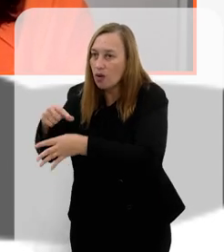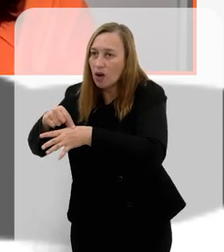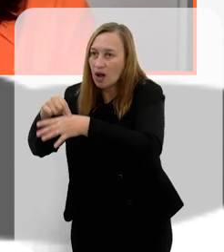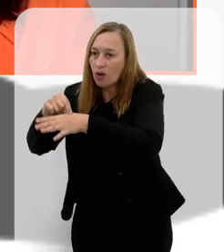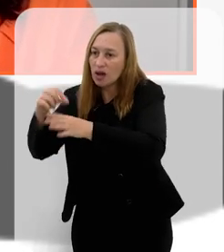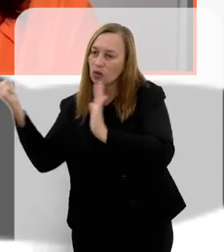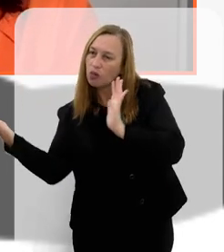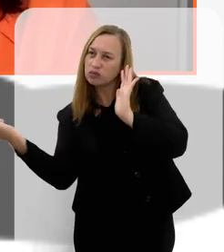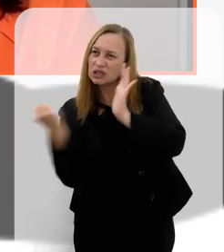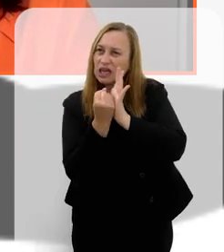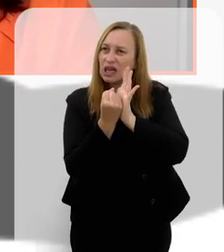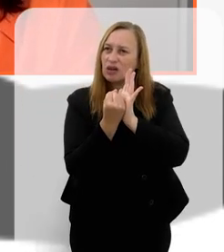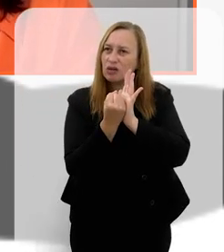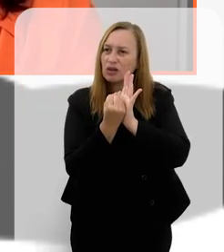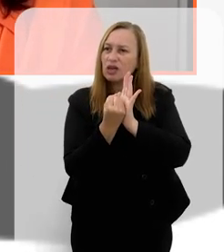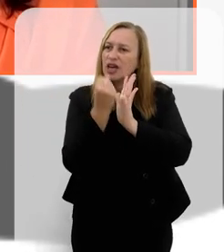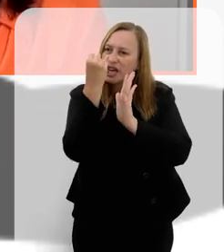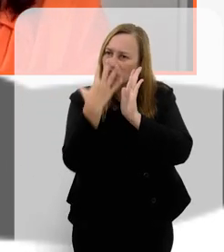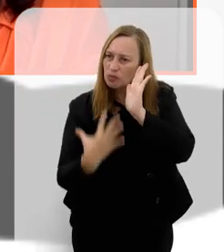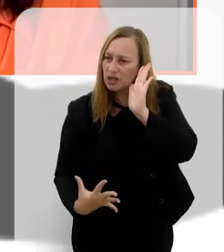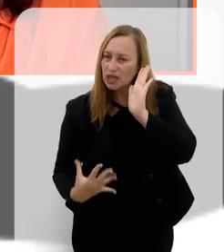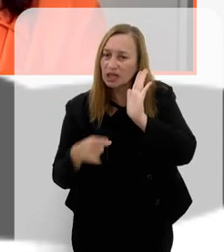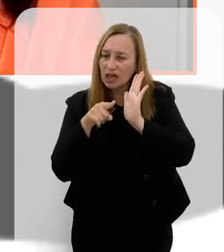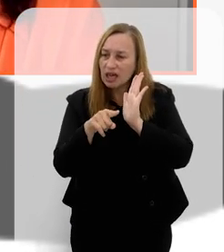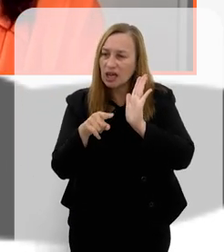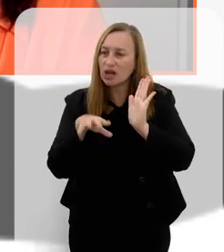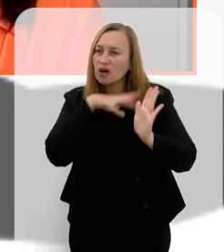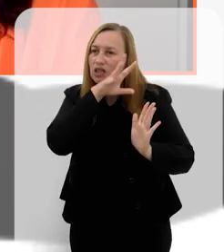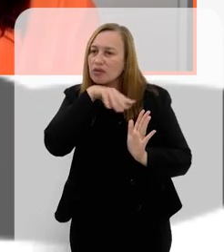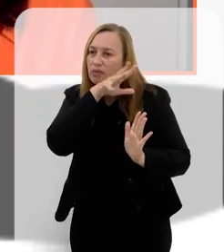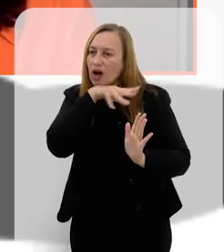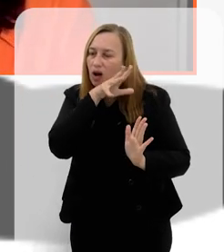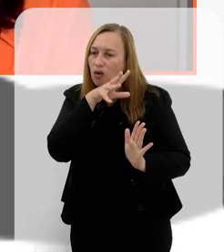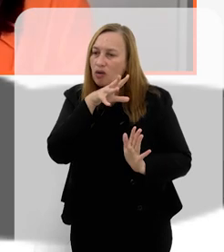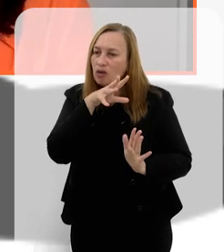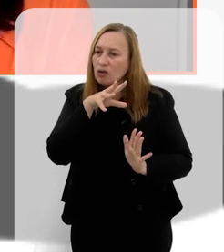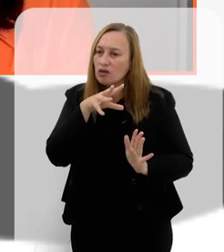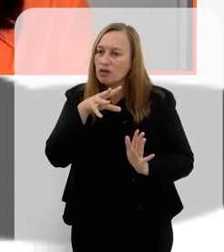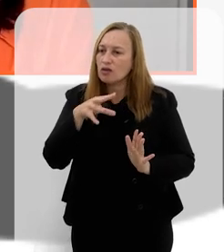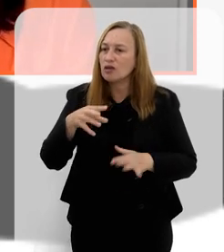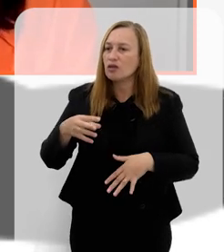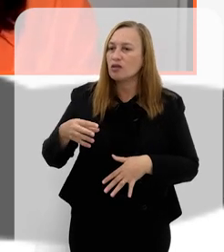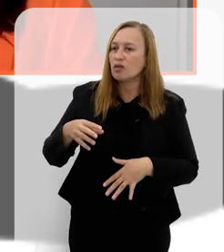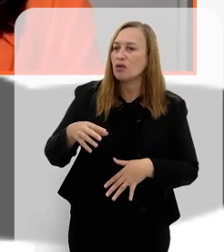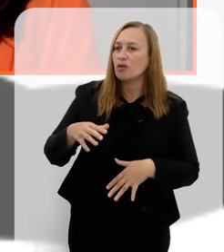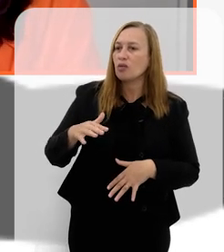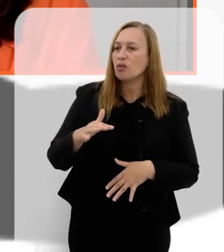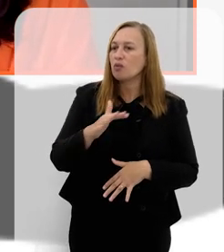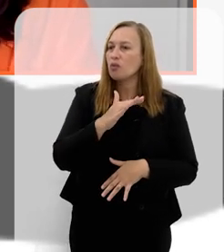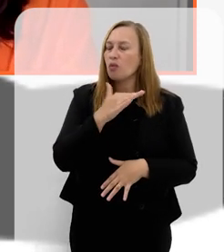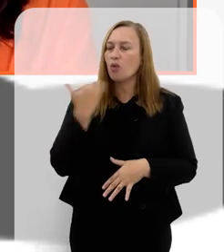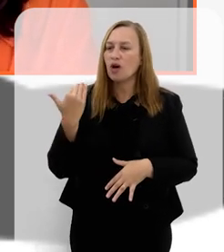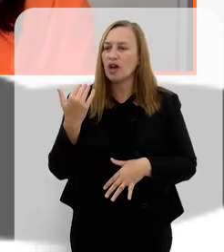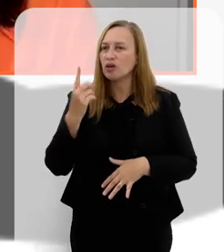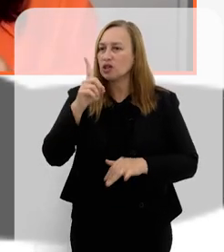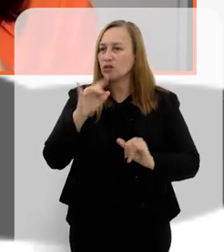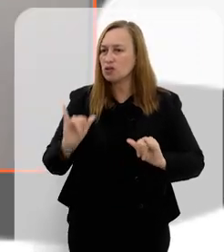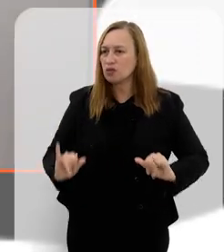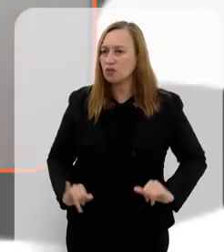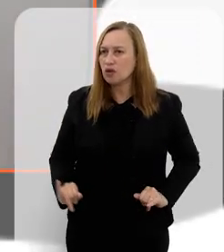uma carne com um selo dizendo que aquele animal morreu com dignidade, viveu ao ar